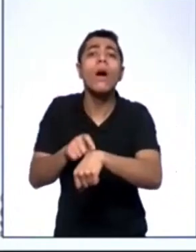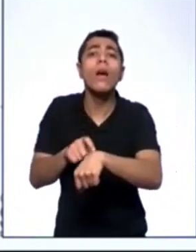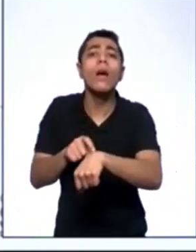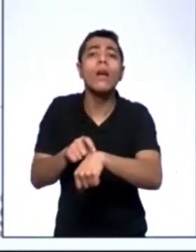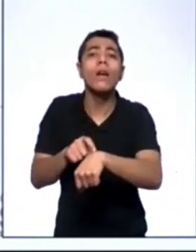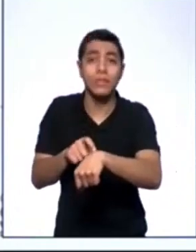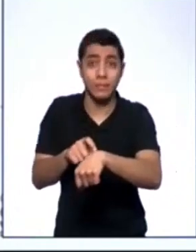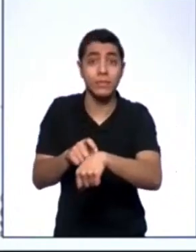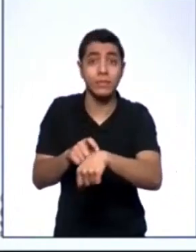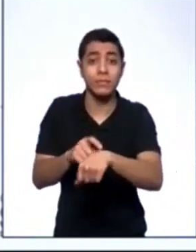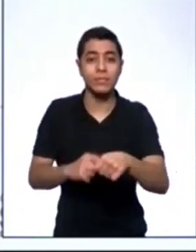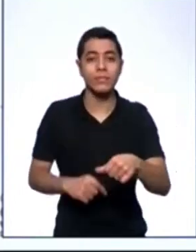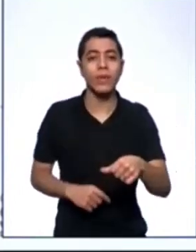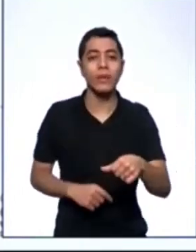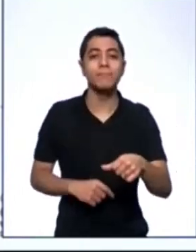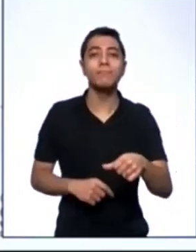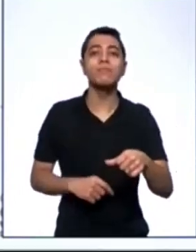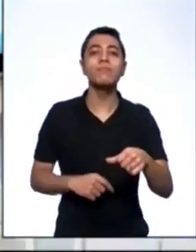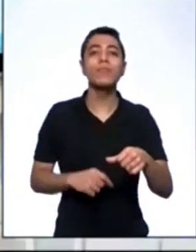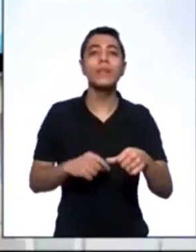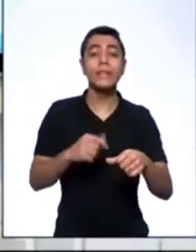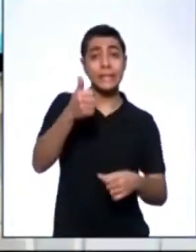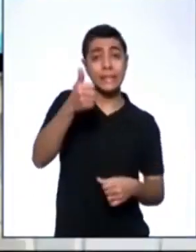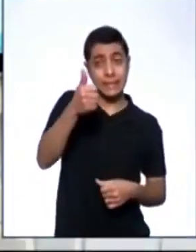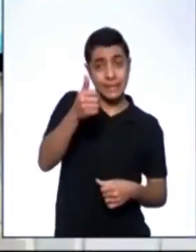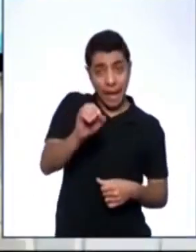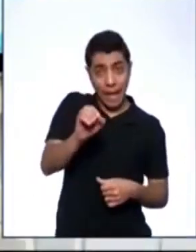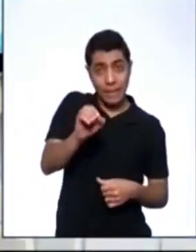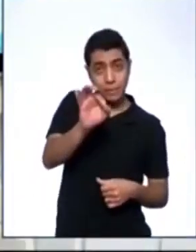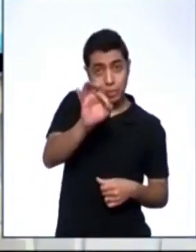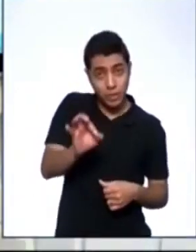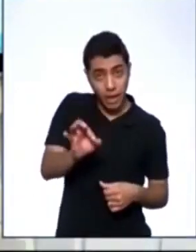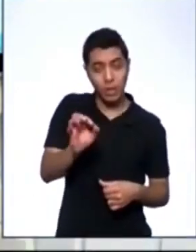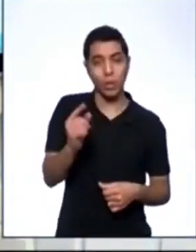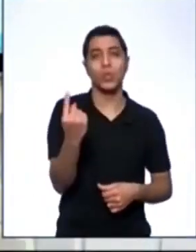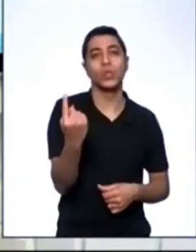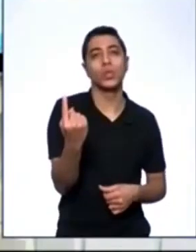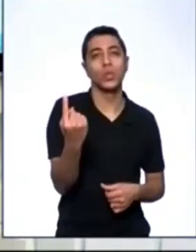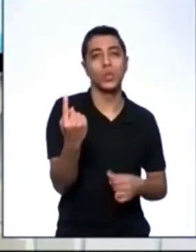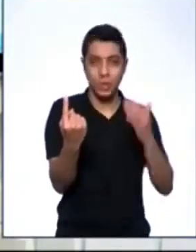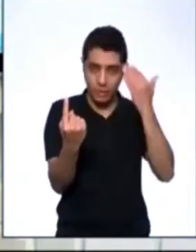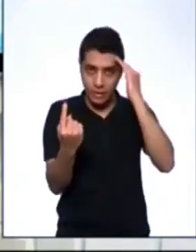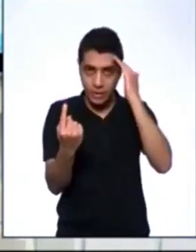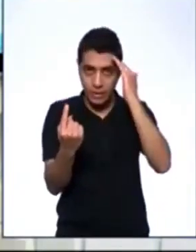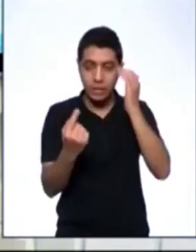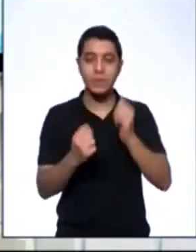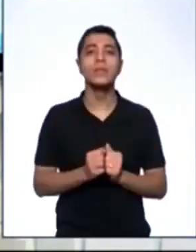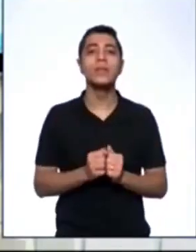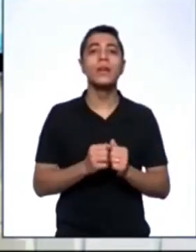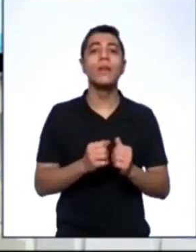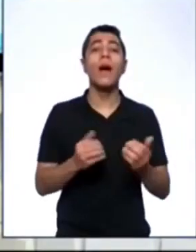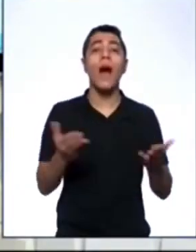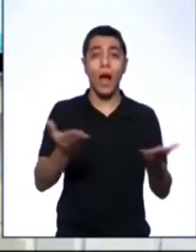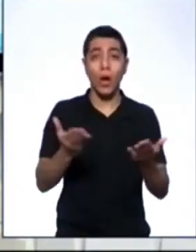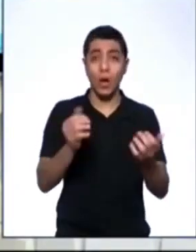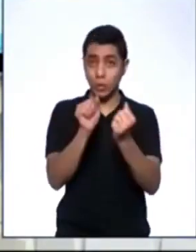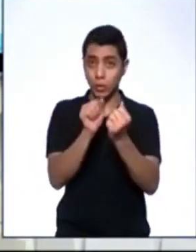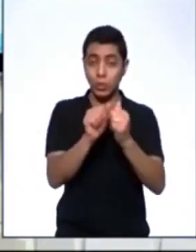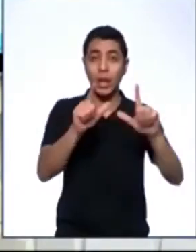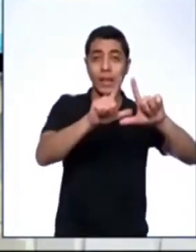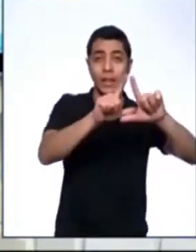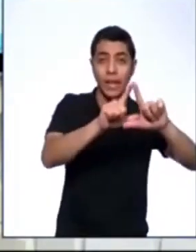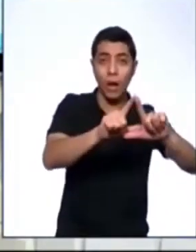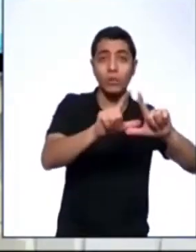pronto agora vai olha para cá vai junto comigo Delta Airton vai ser um